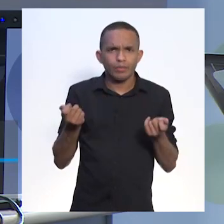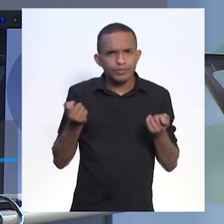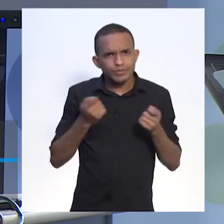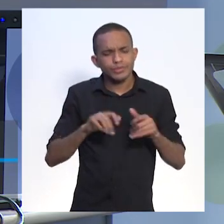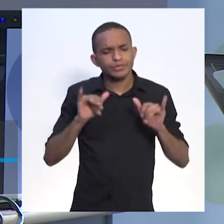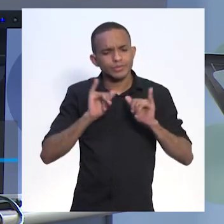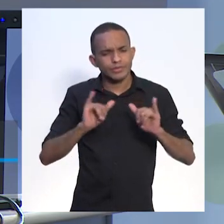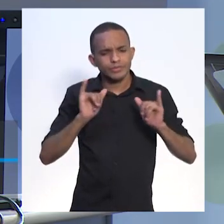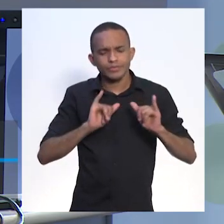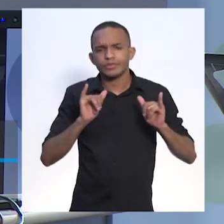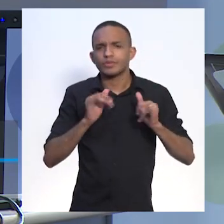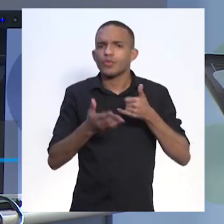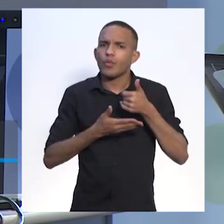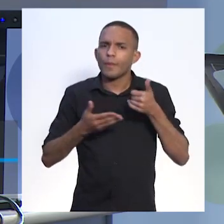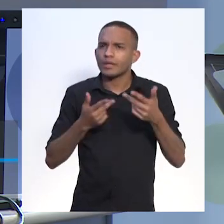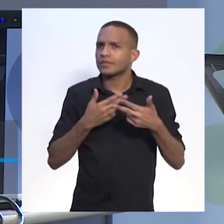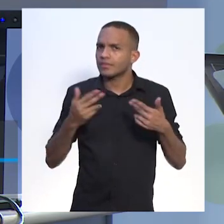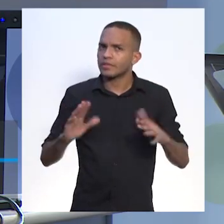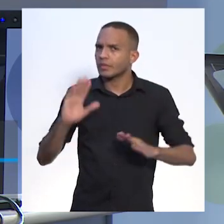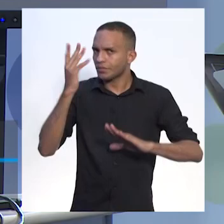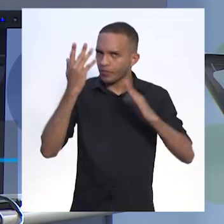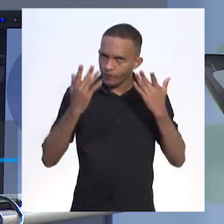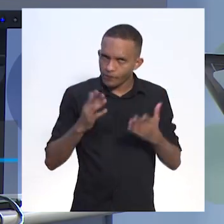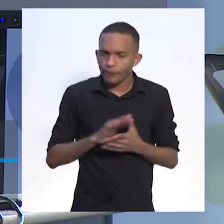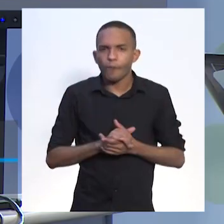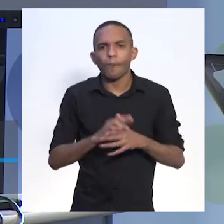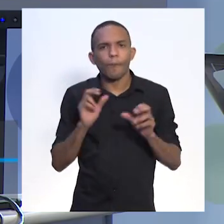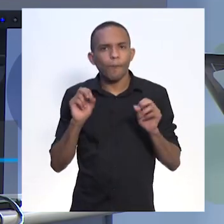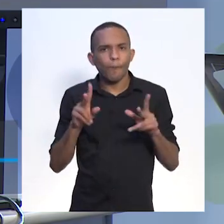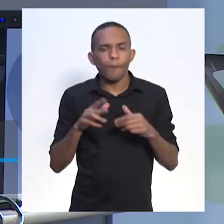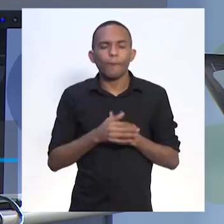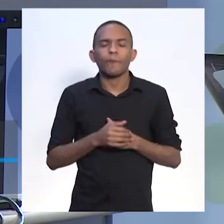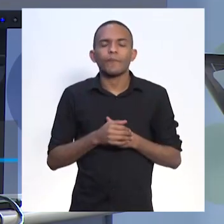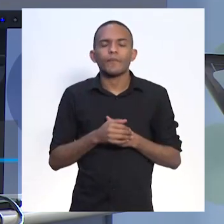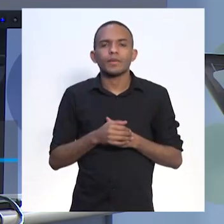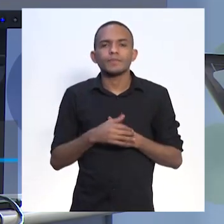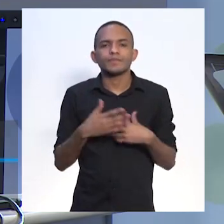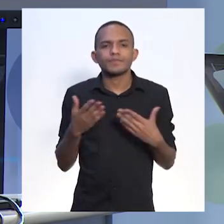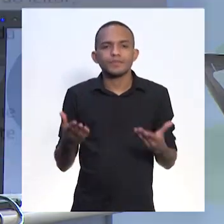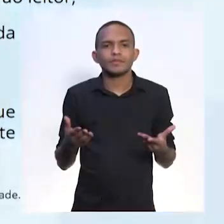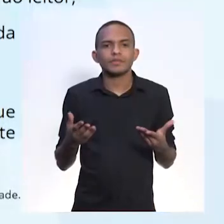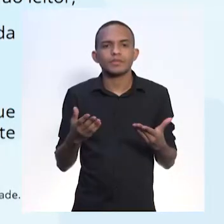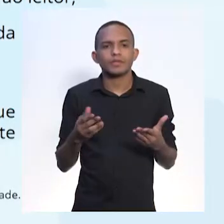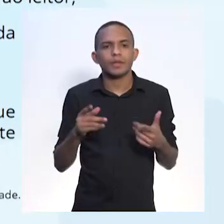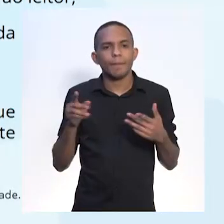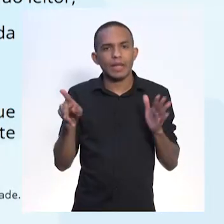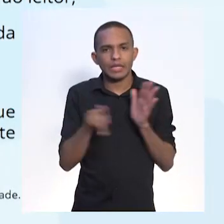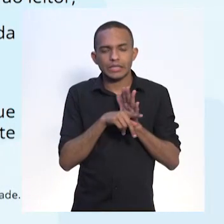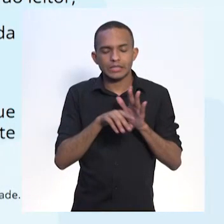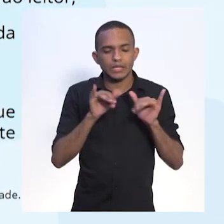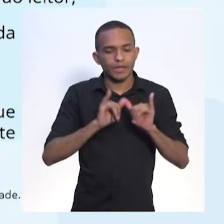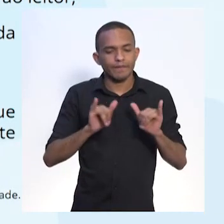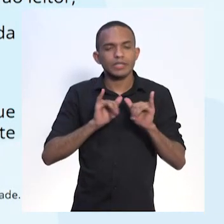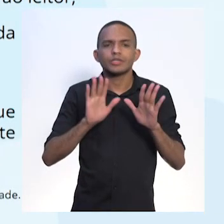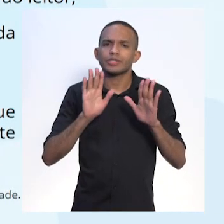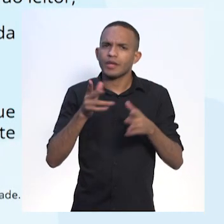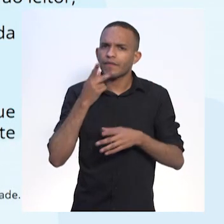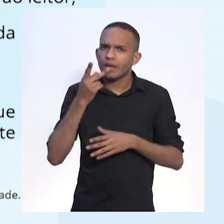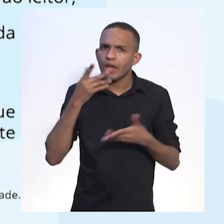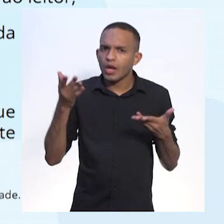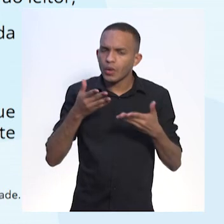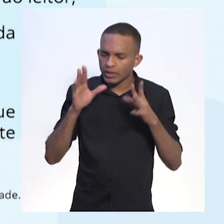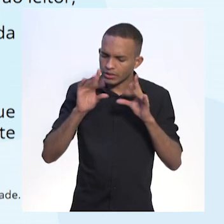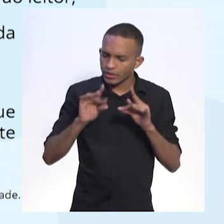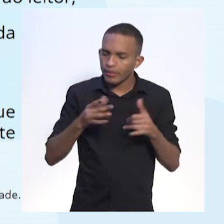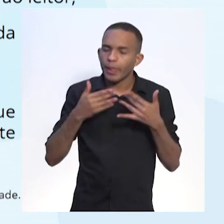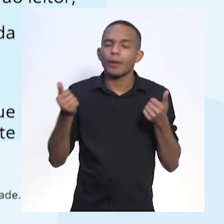uma notícia em cima de vários acontecimentos, ok? Aí, elementos da notícia. Só aprofundando o que já falamos.